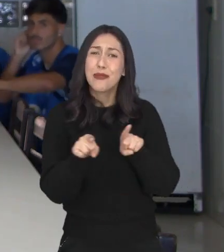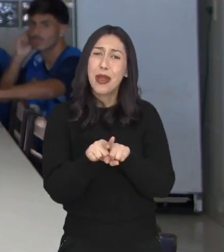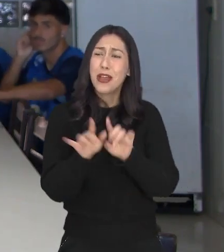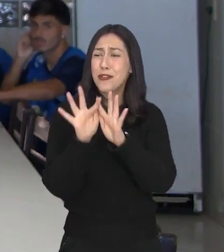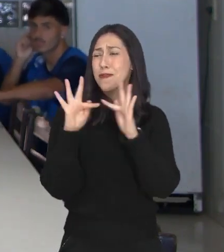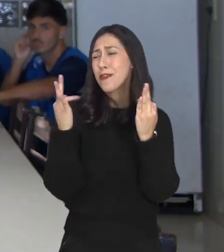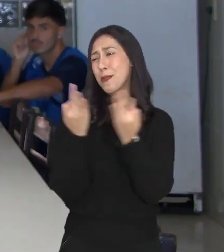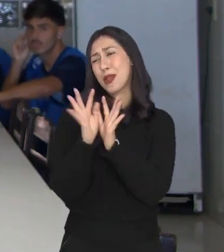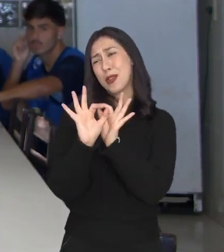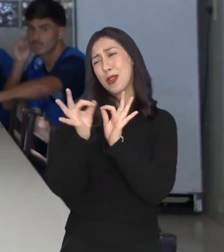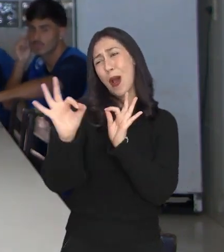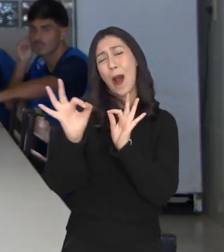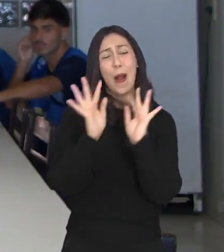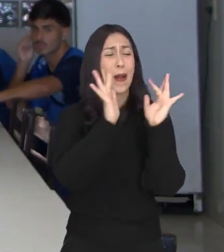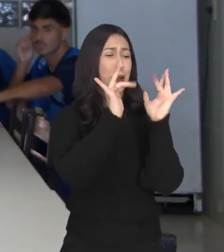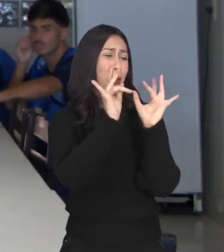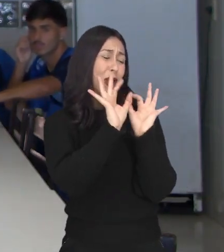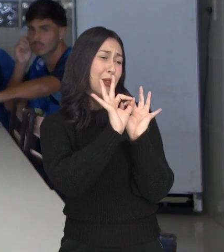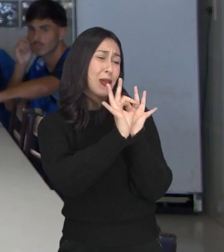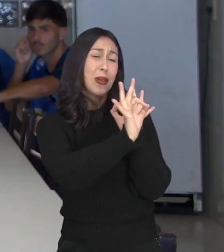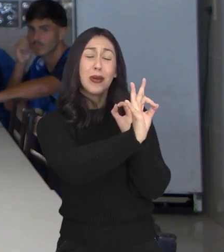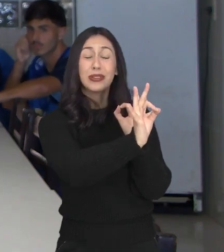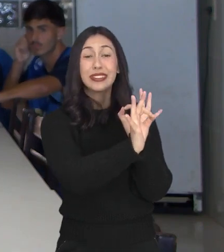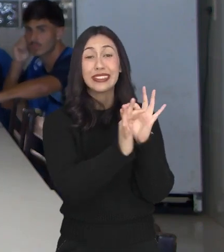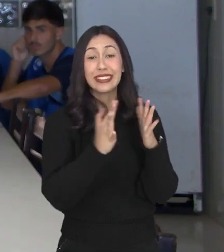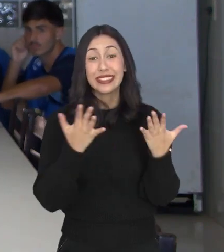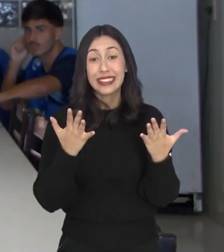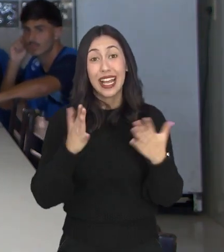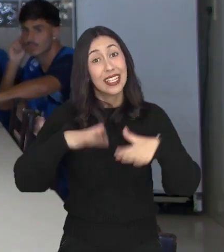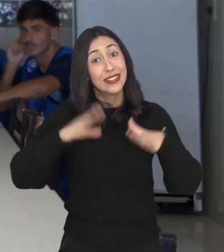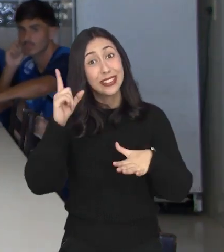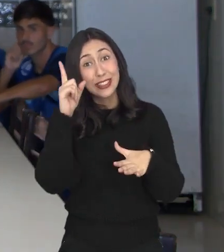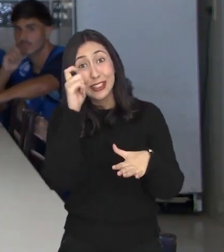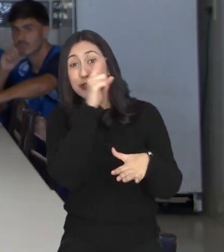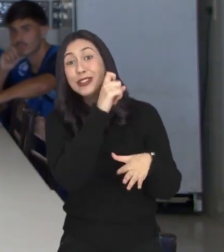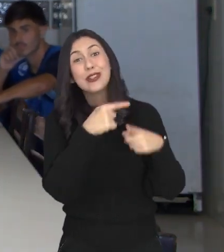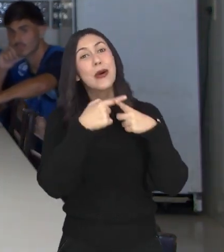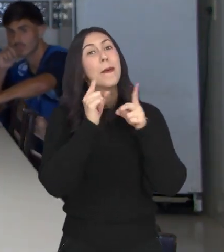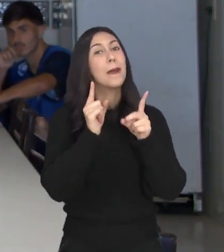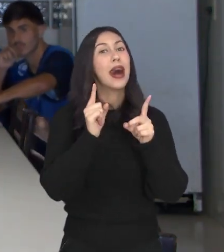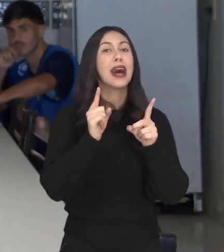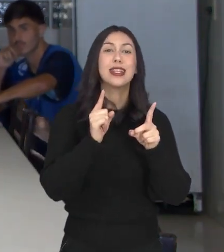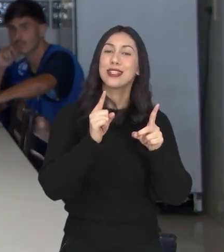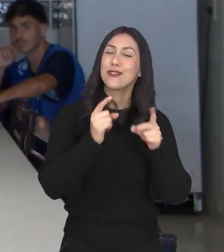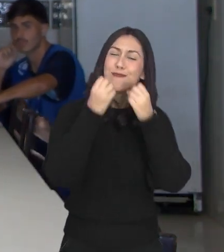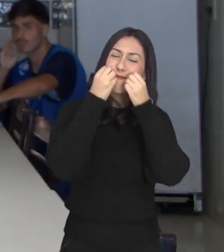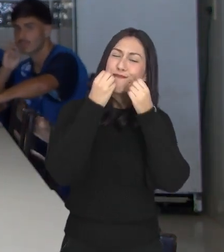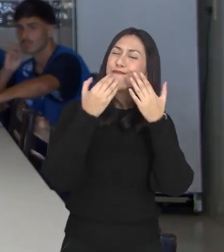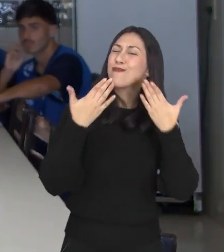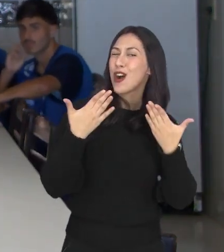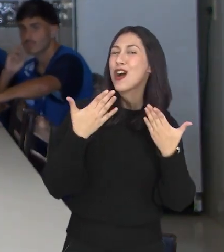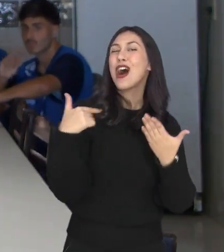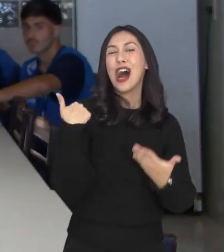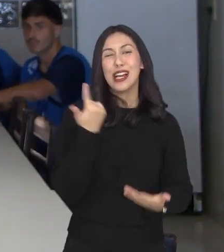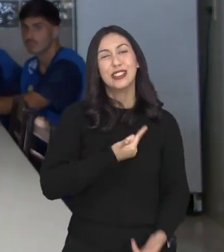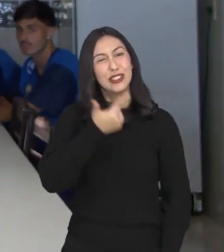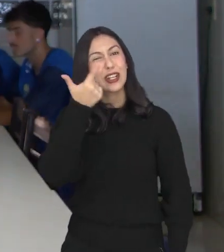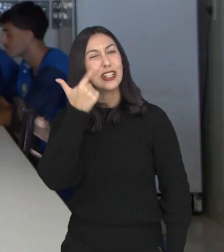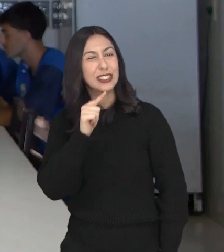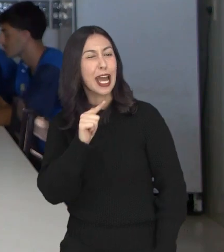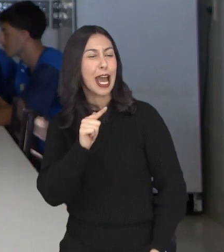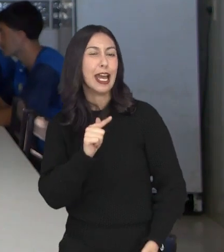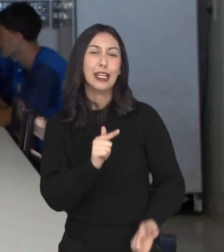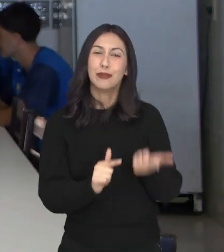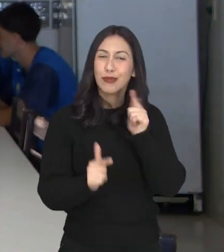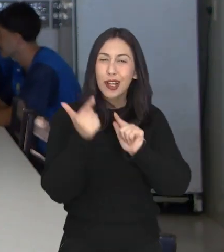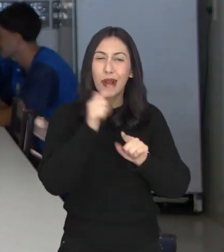triste, longe de casa, longe da namorada, longe da família. Às vezes tem dias difíceis, mas também quando os dias são bons, quando a gente